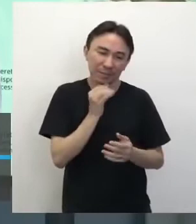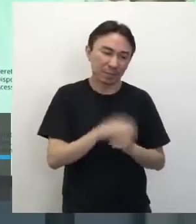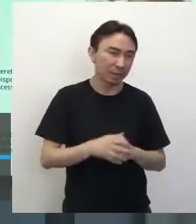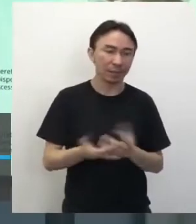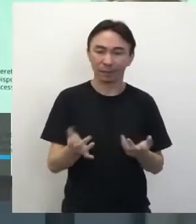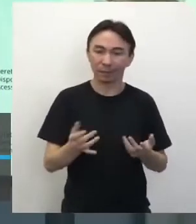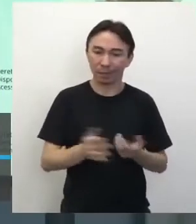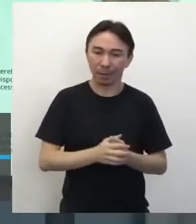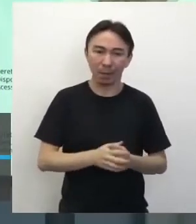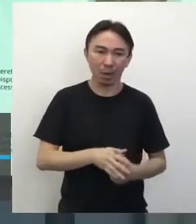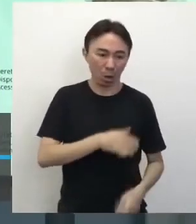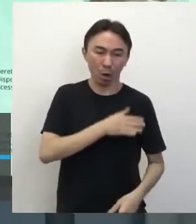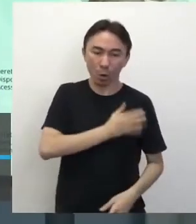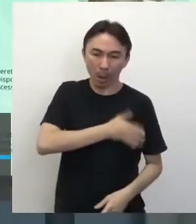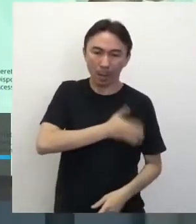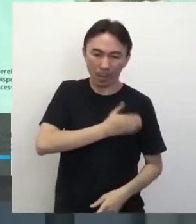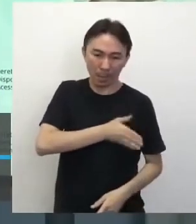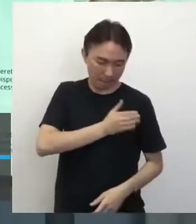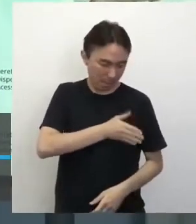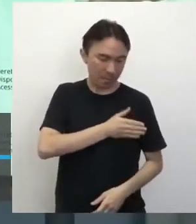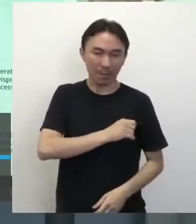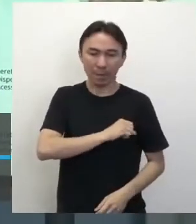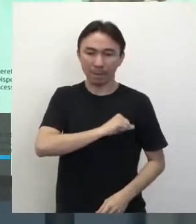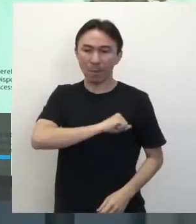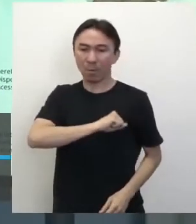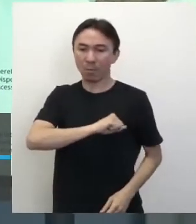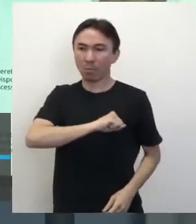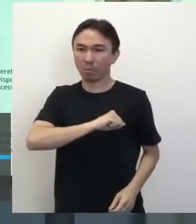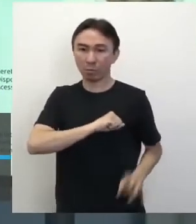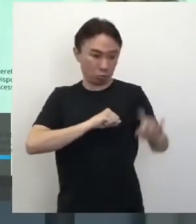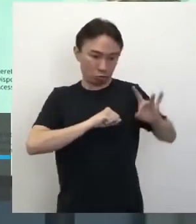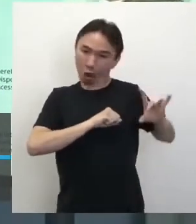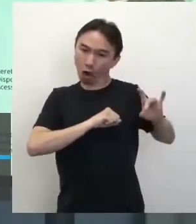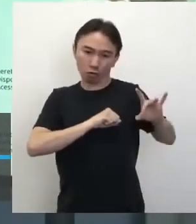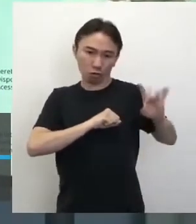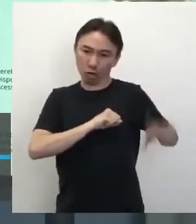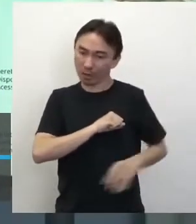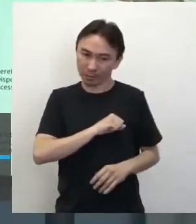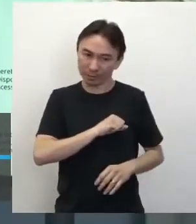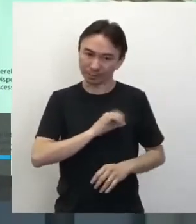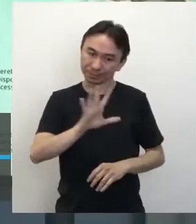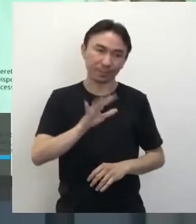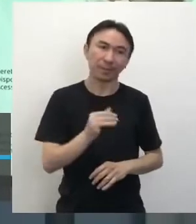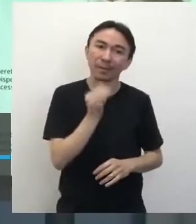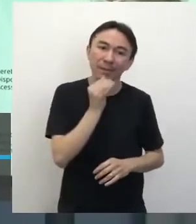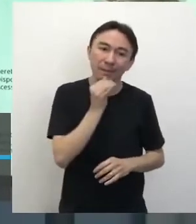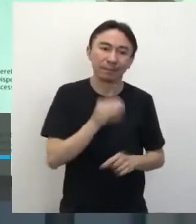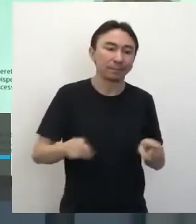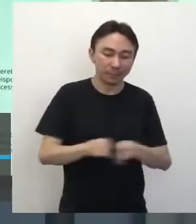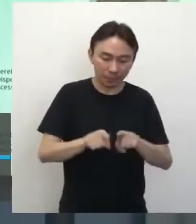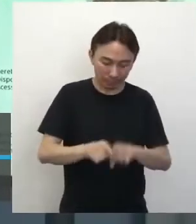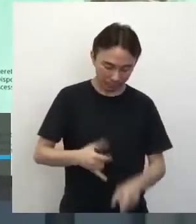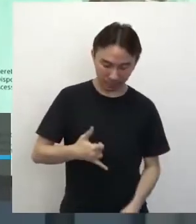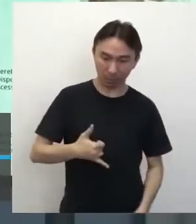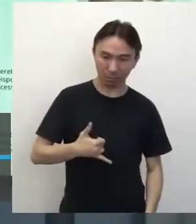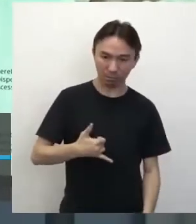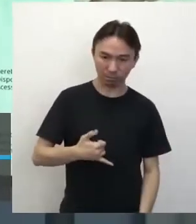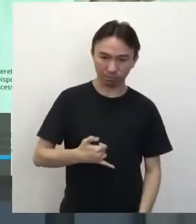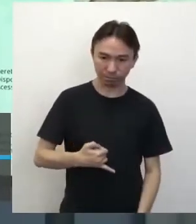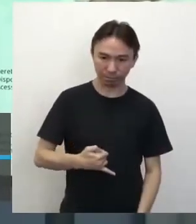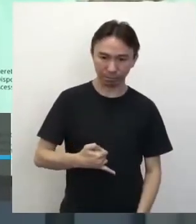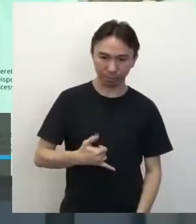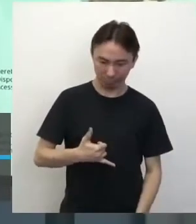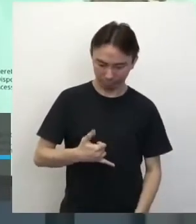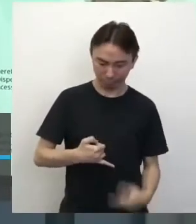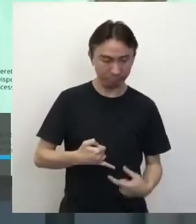porque o coração ele tem uma autonomia maior ainda, mas, pô, a digestão tem que ser feita, poxa, eu não tenho que ficar pensando